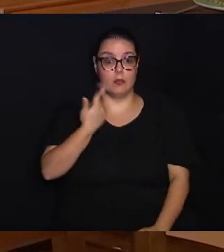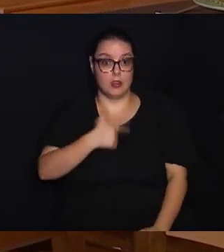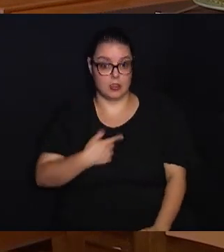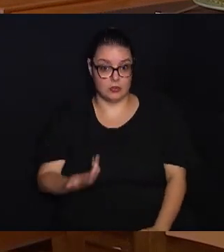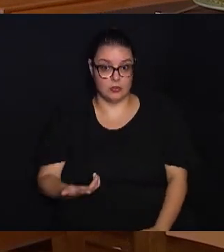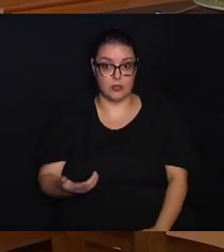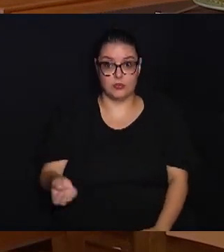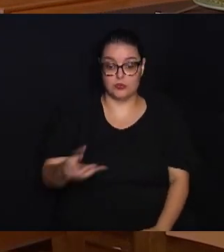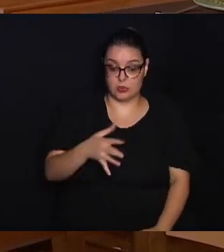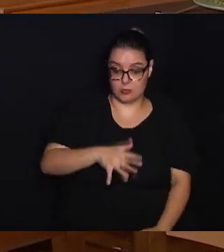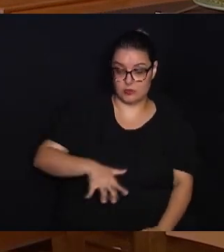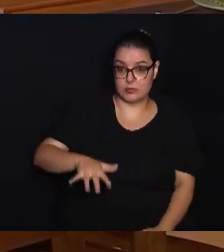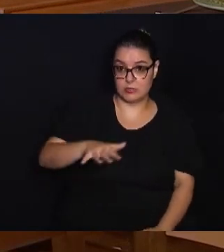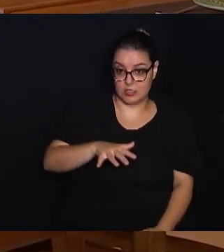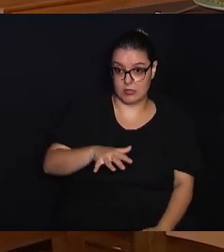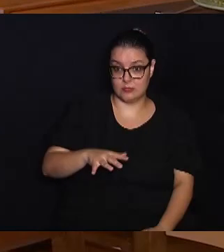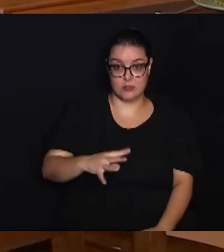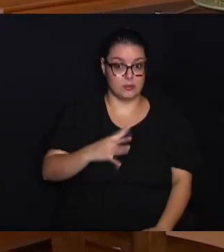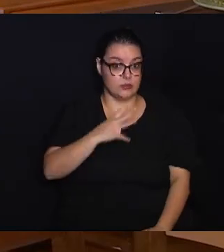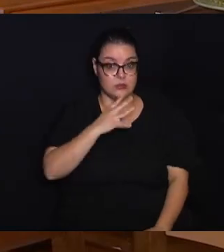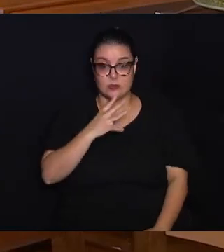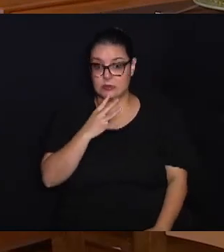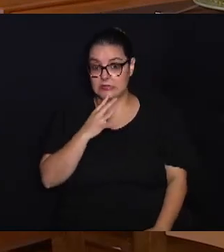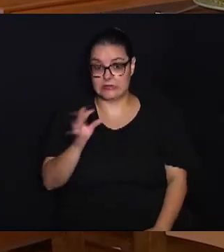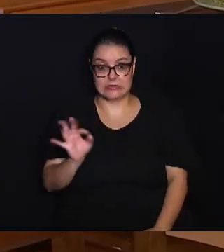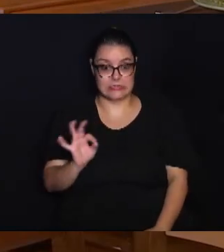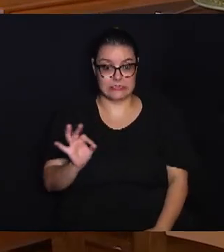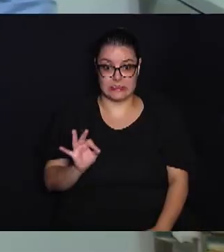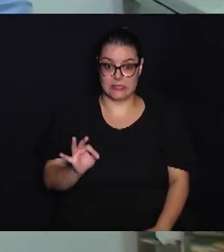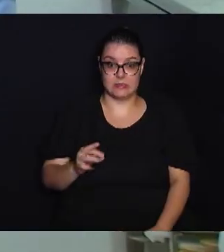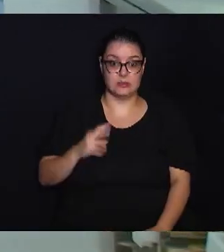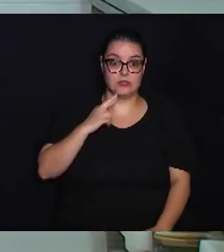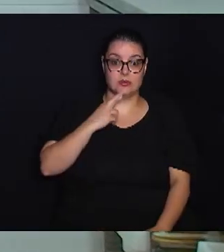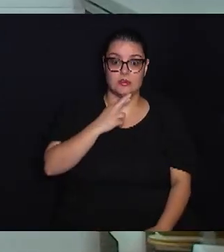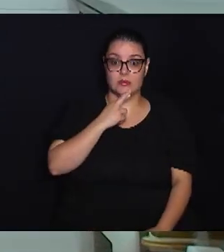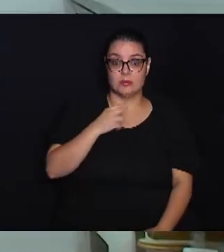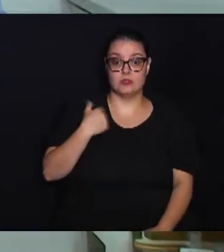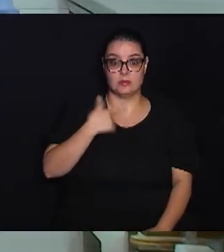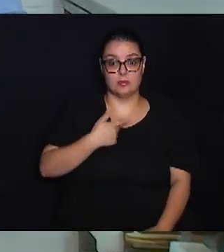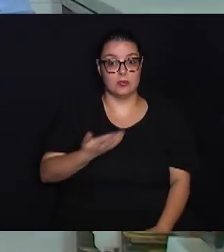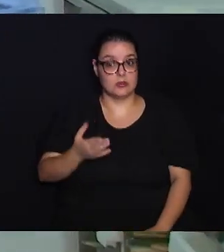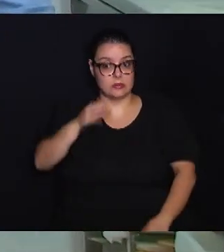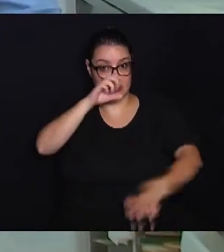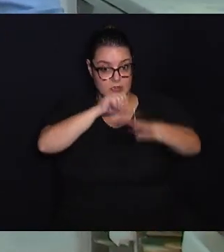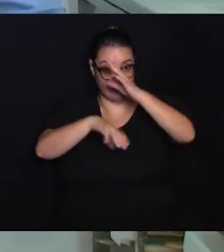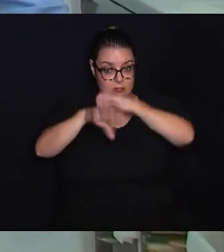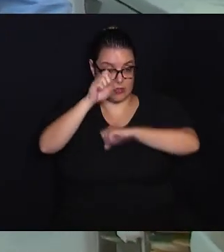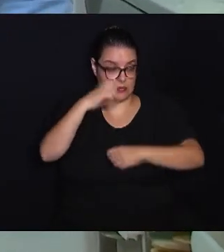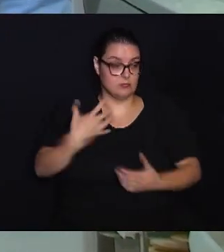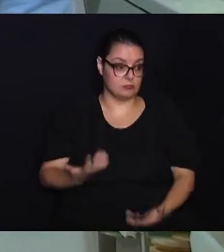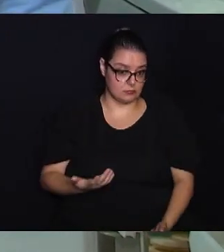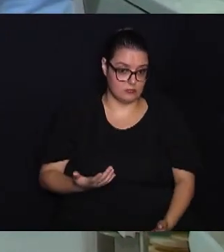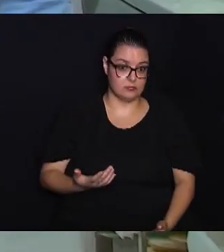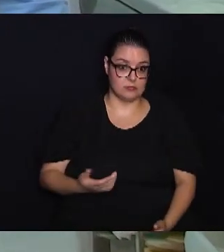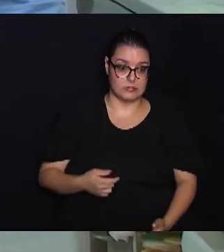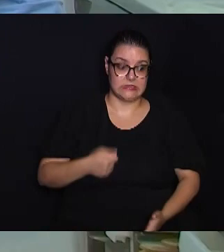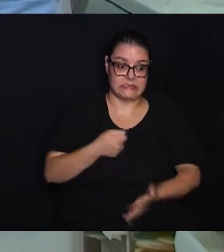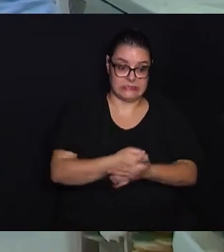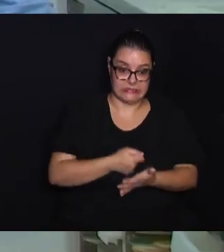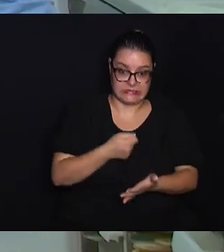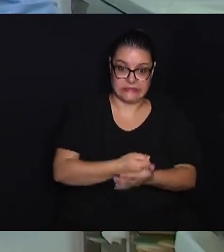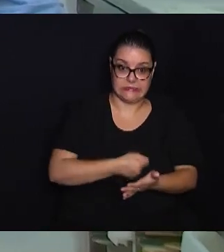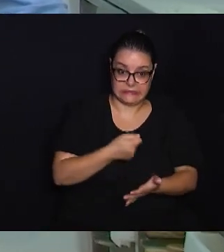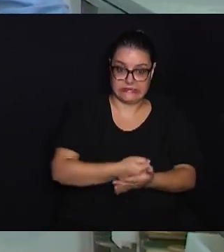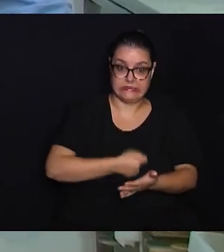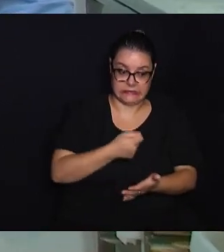tocar pra gente que somos novos no mercado não conhecemos praticamente nada de restaurante a gente tá aprendendo na na ali